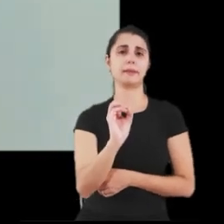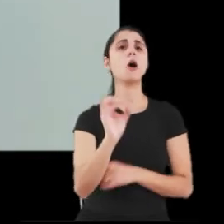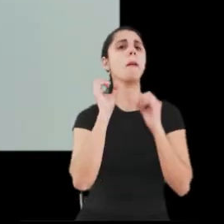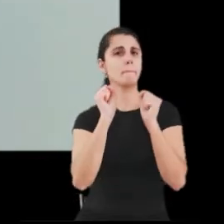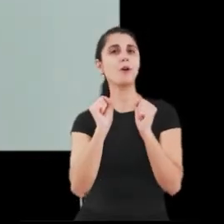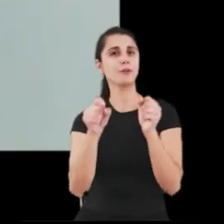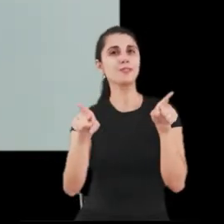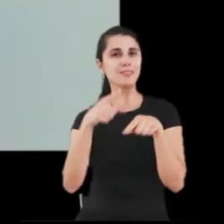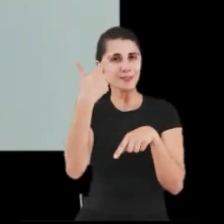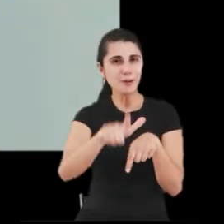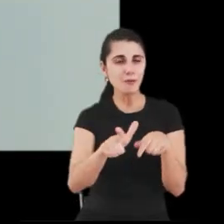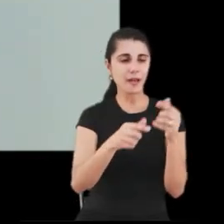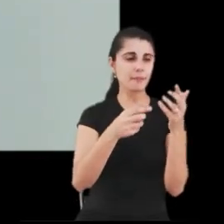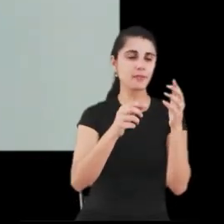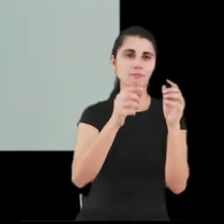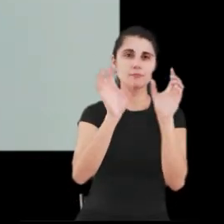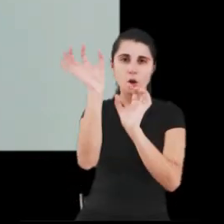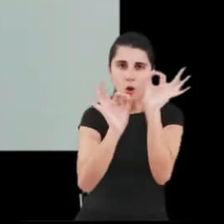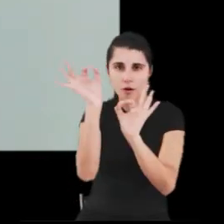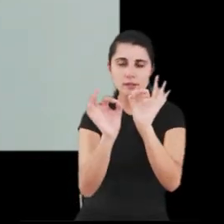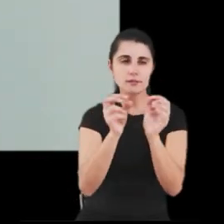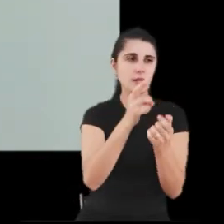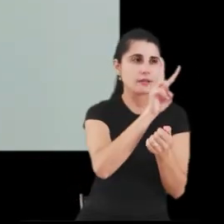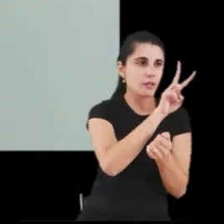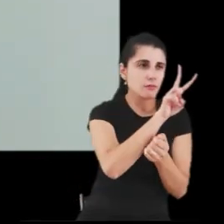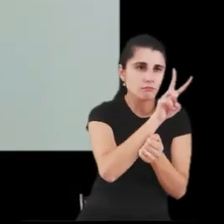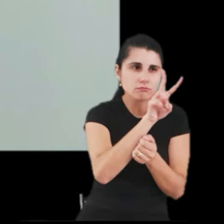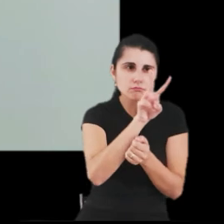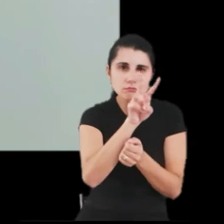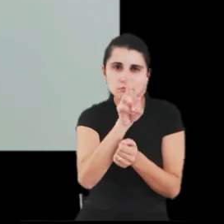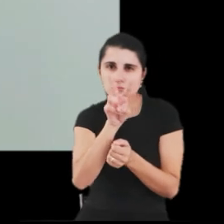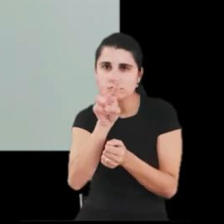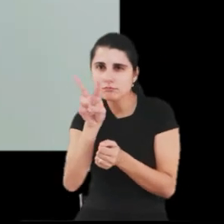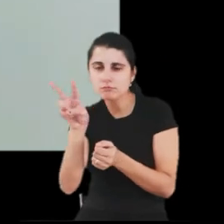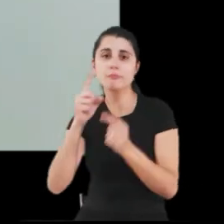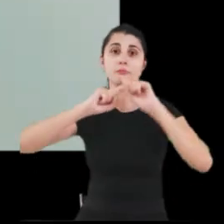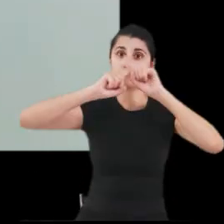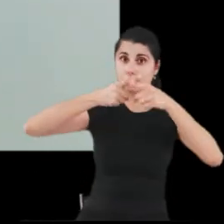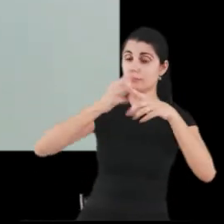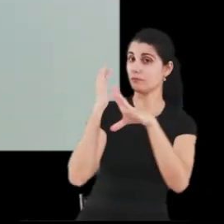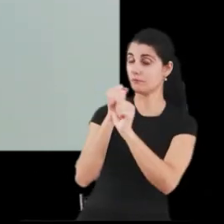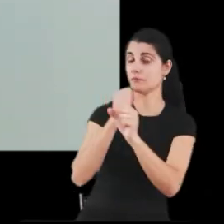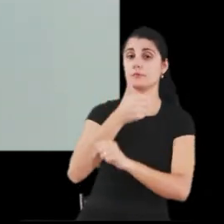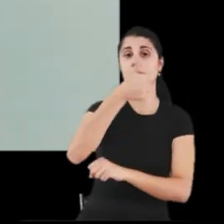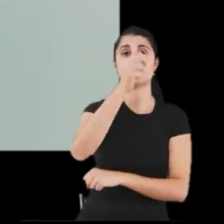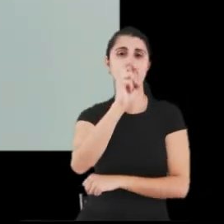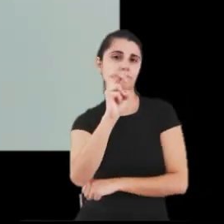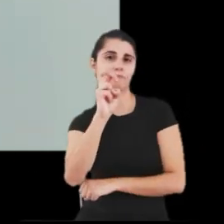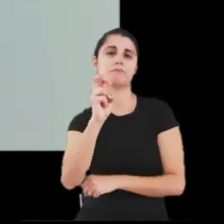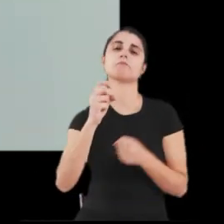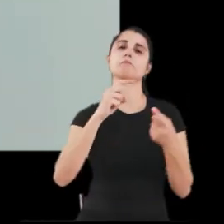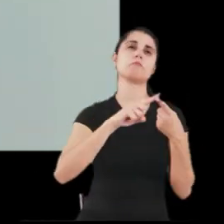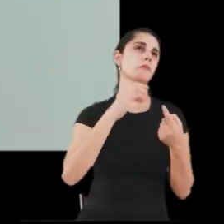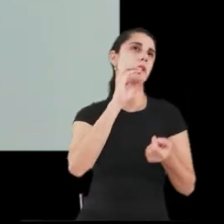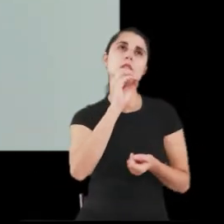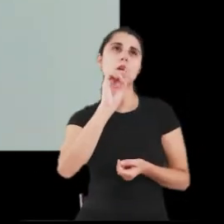a inspeção. Eu vou calcular os múltiplos de 15, seriam